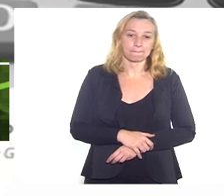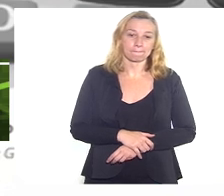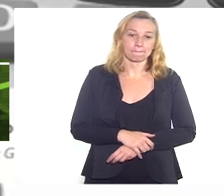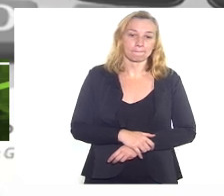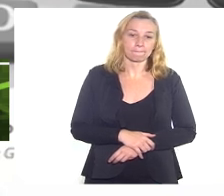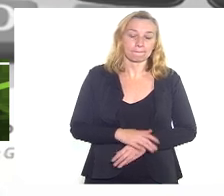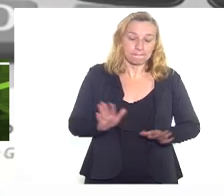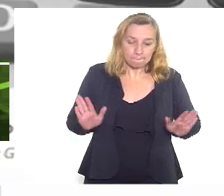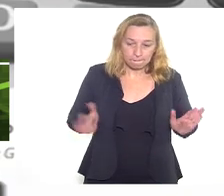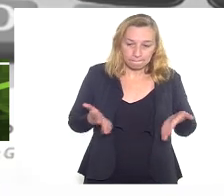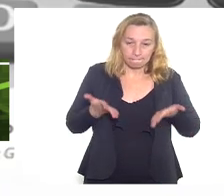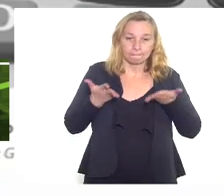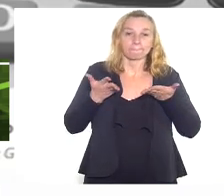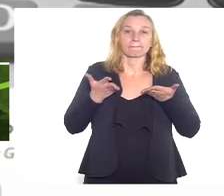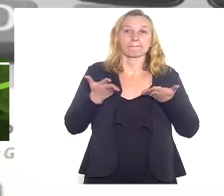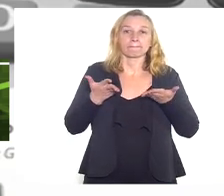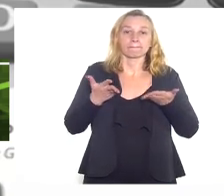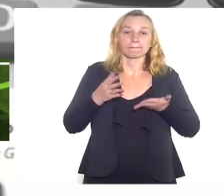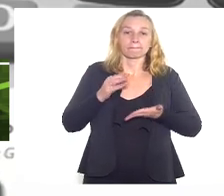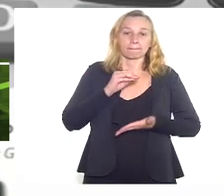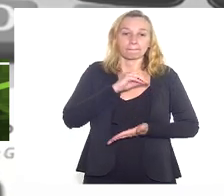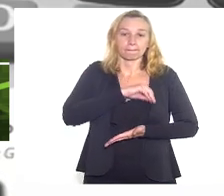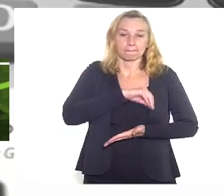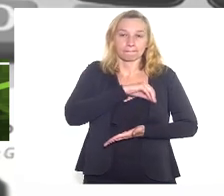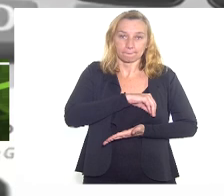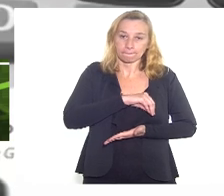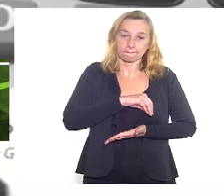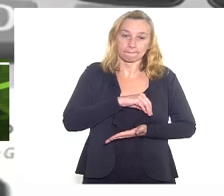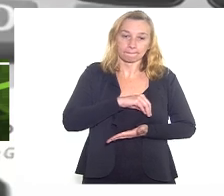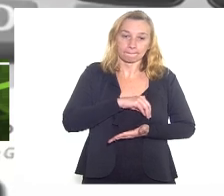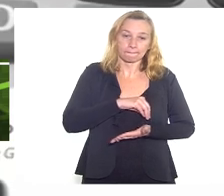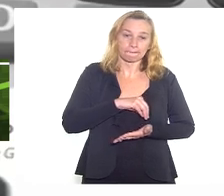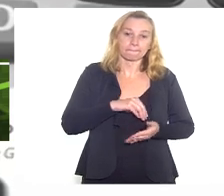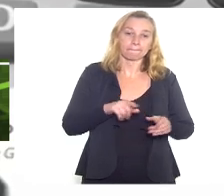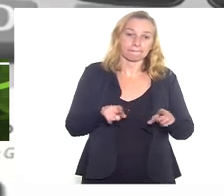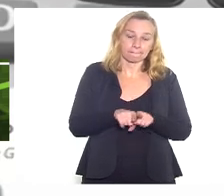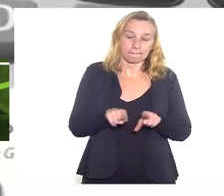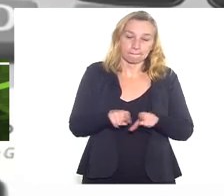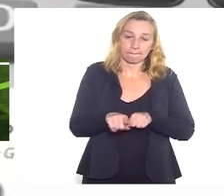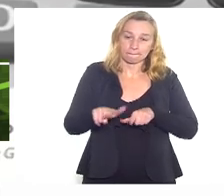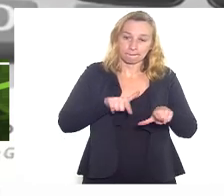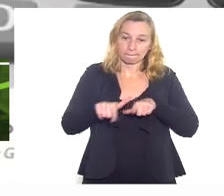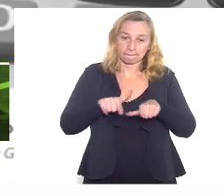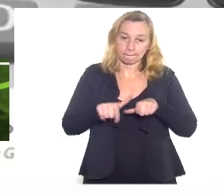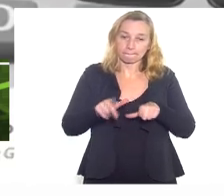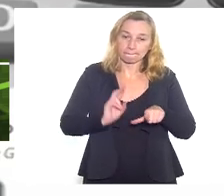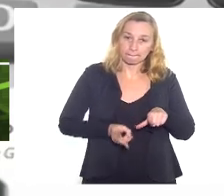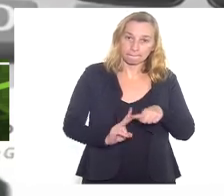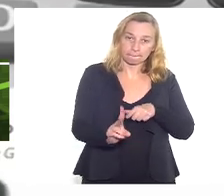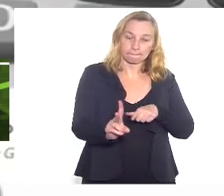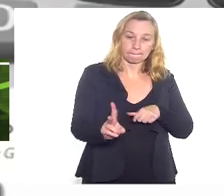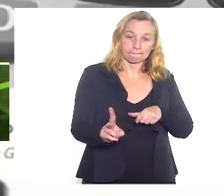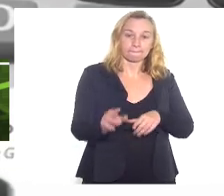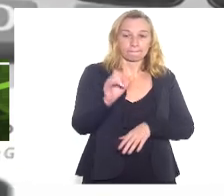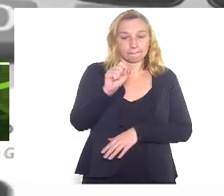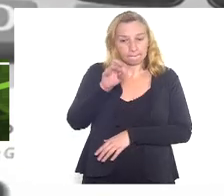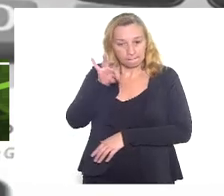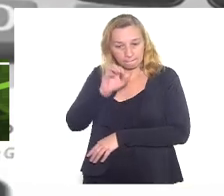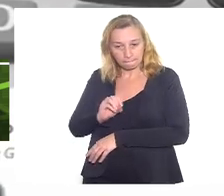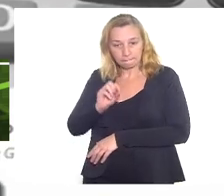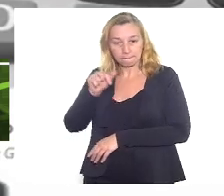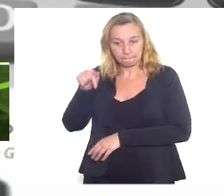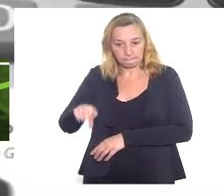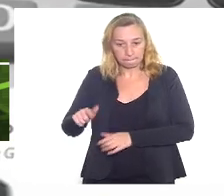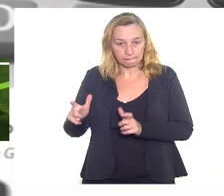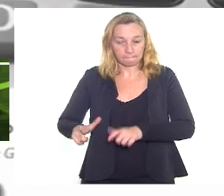dar um estímulo de renda, tentando gerar renda e emprego ou manter renda e emprego no estaleiro aqui